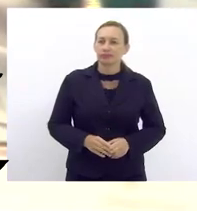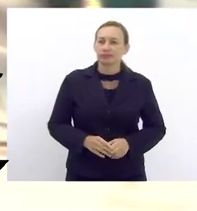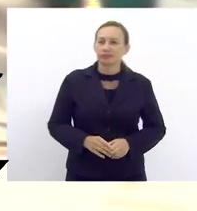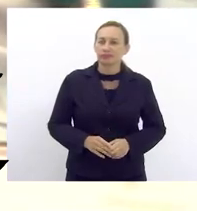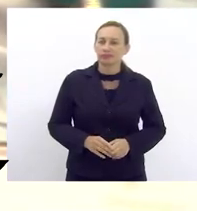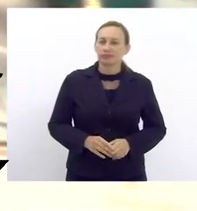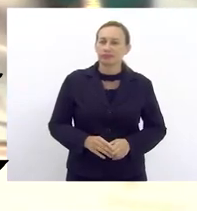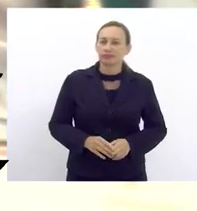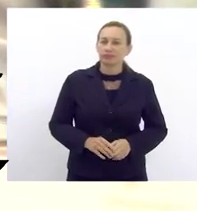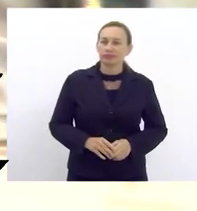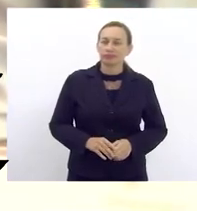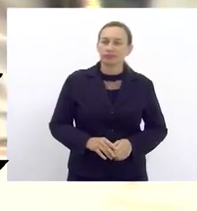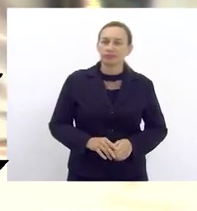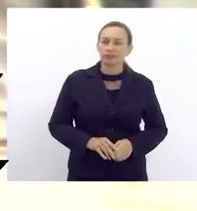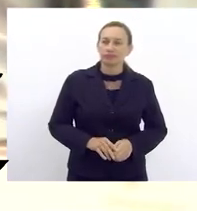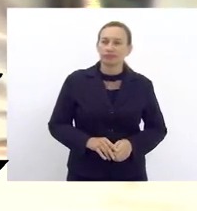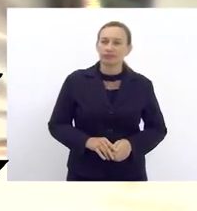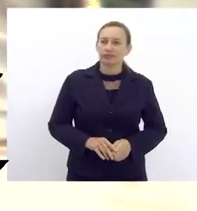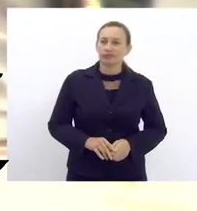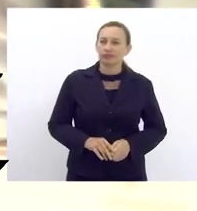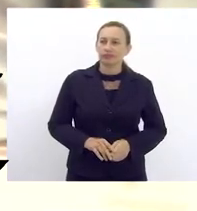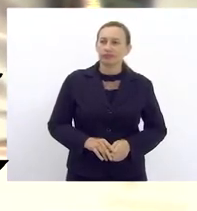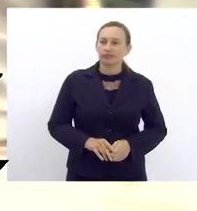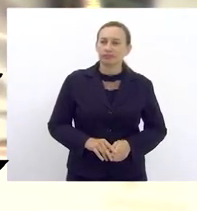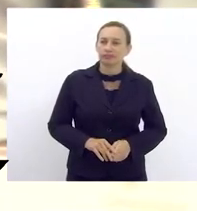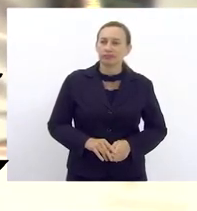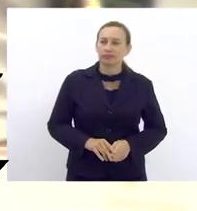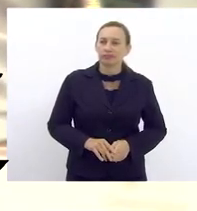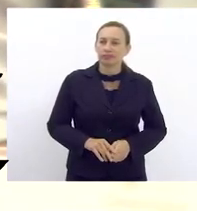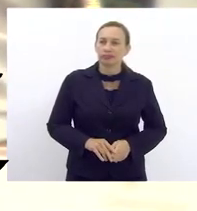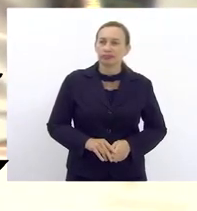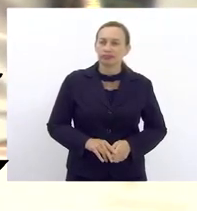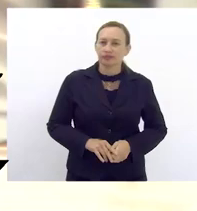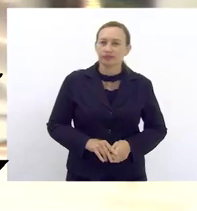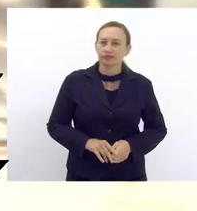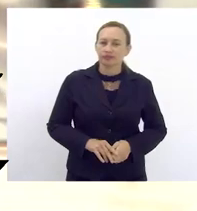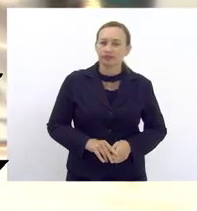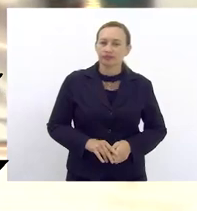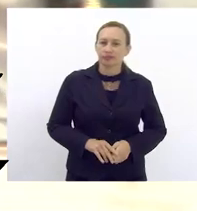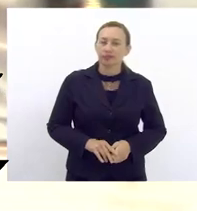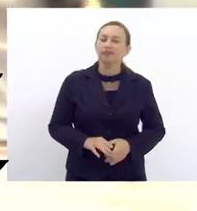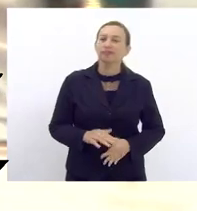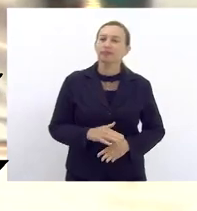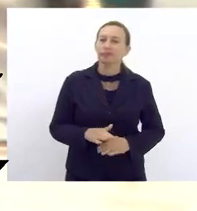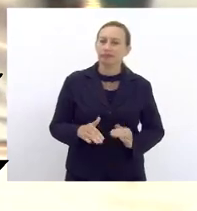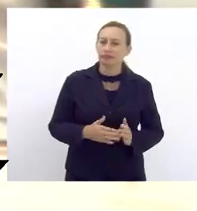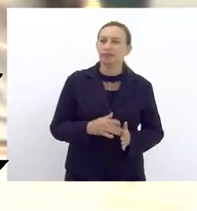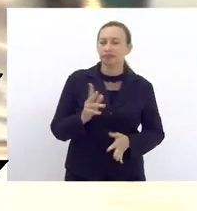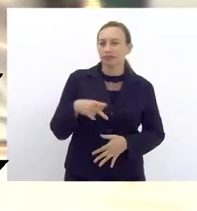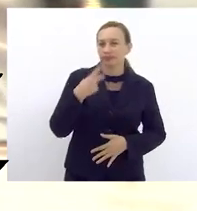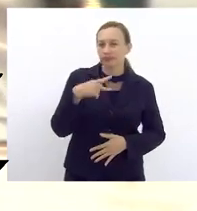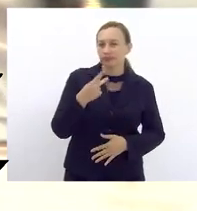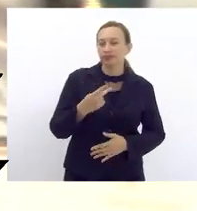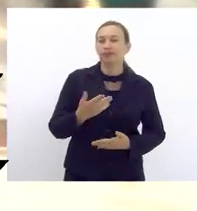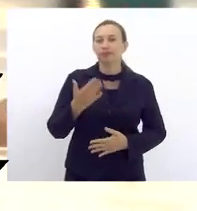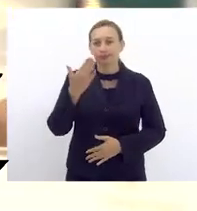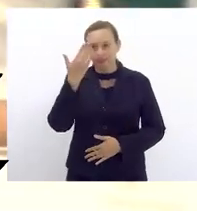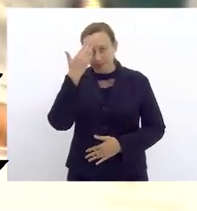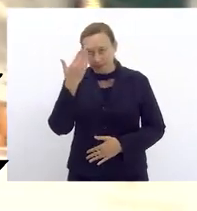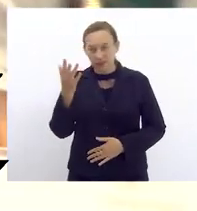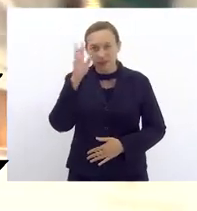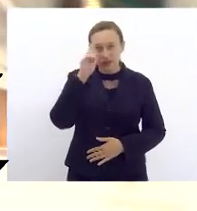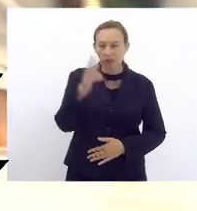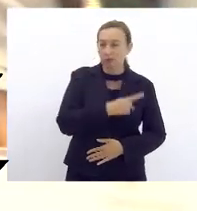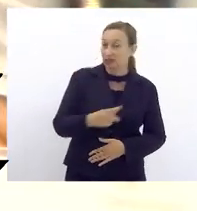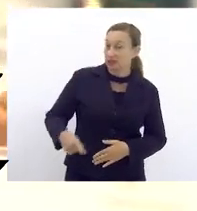pode falar Deputado passar a fala parado toda a mesa já se manifestou Obrigado Presidente Boa